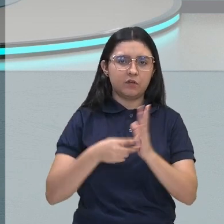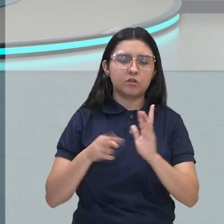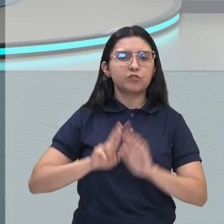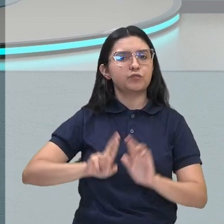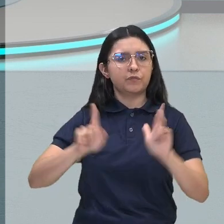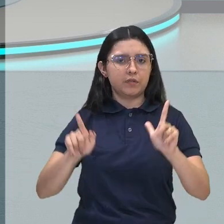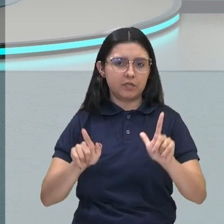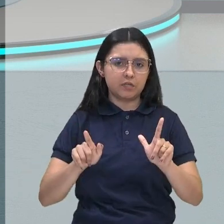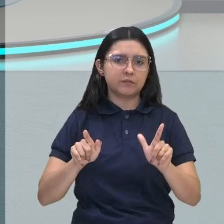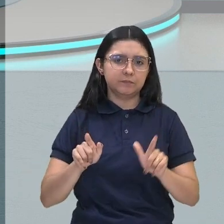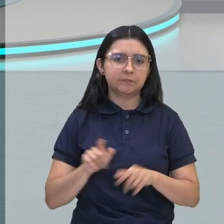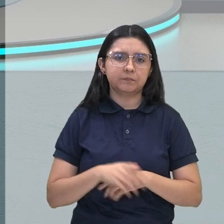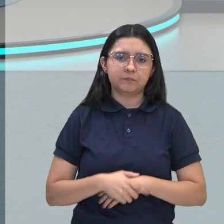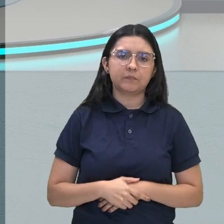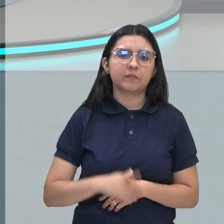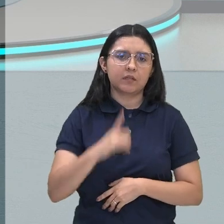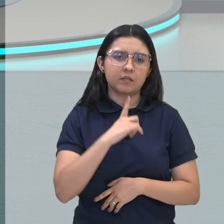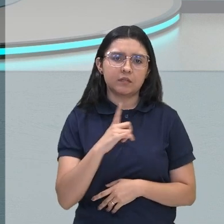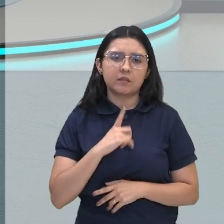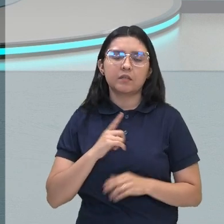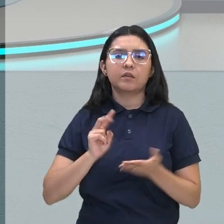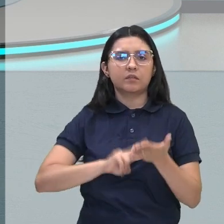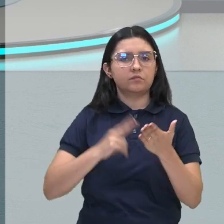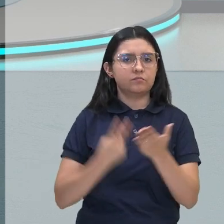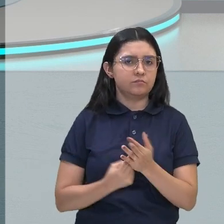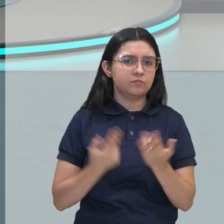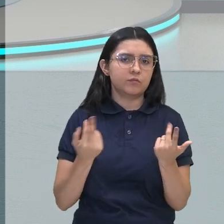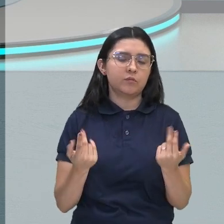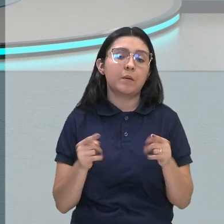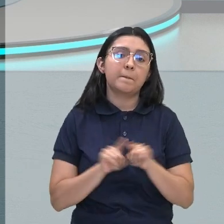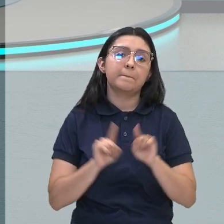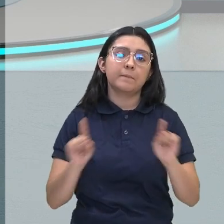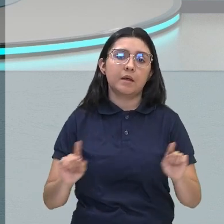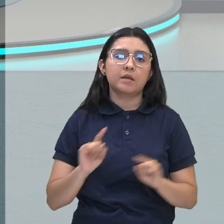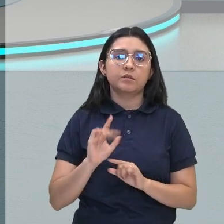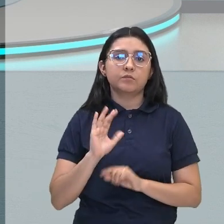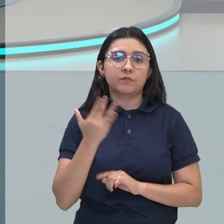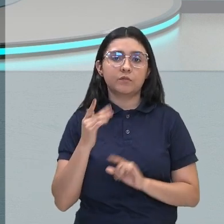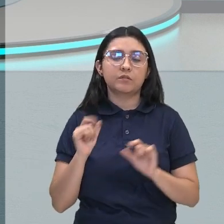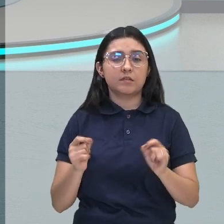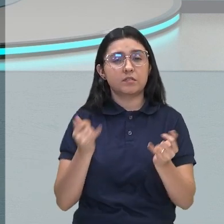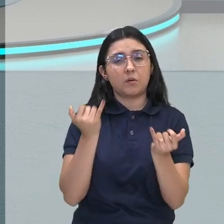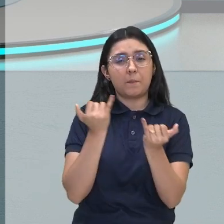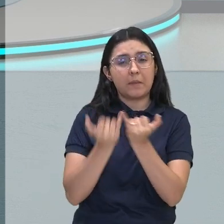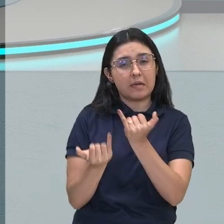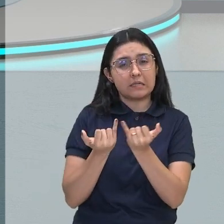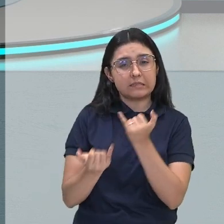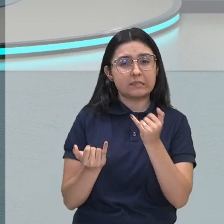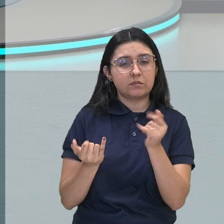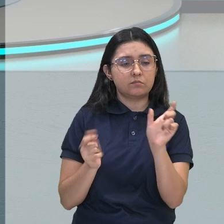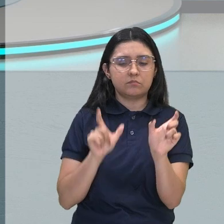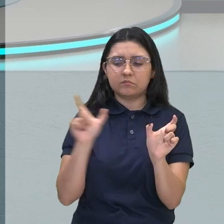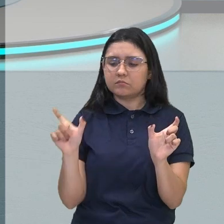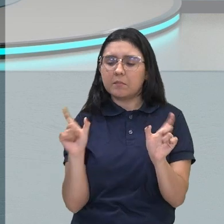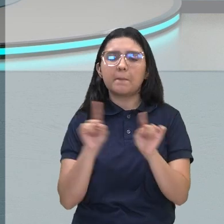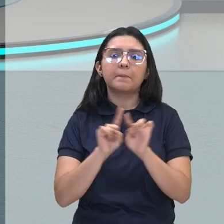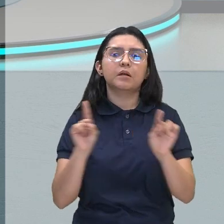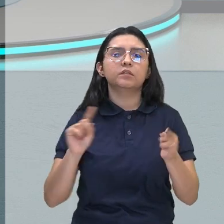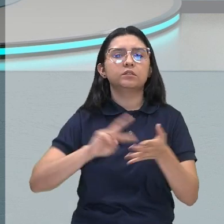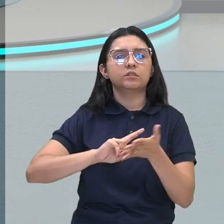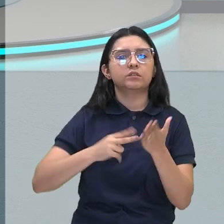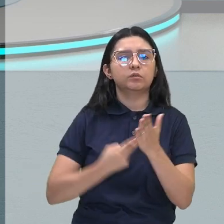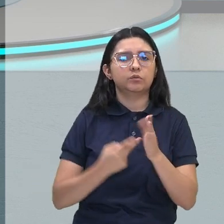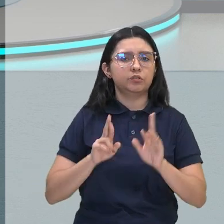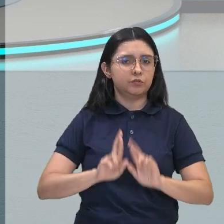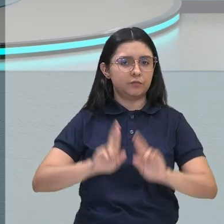são, né, iguais e têm a mesma tradução. Já os falsos, eles são parecidos, mas a tradução é diferente.